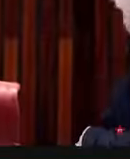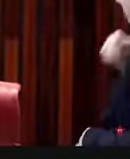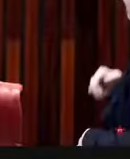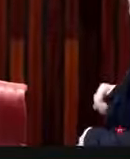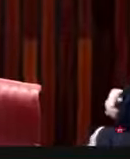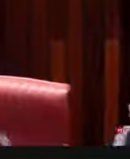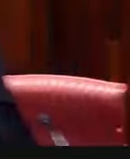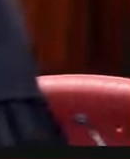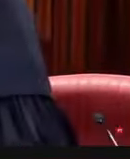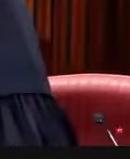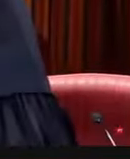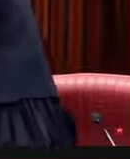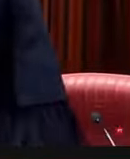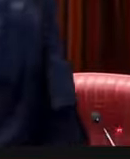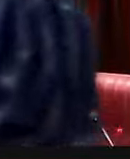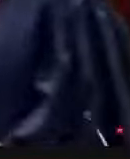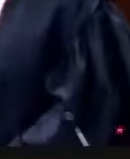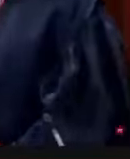Presença de Janja,